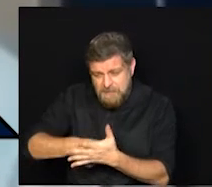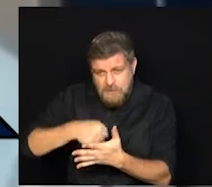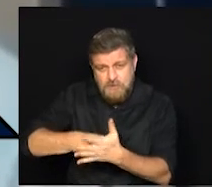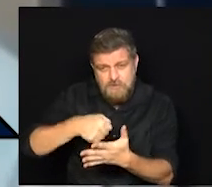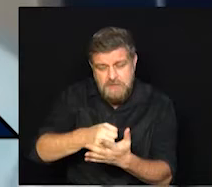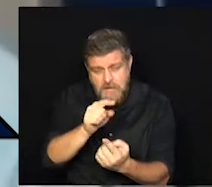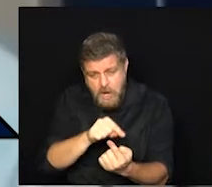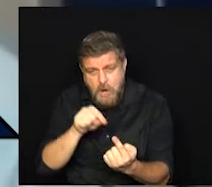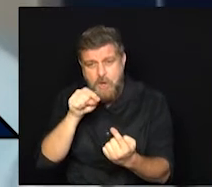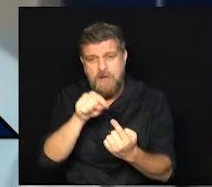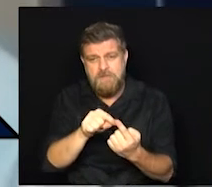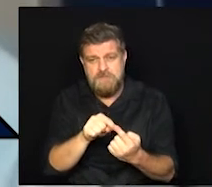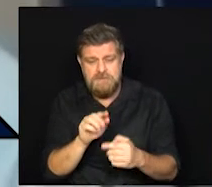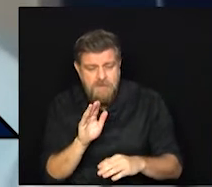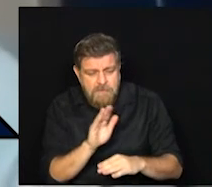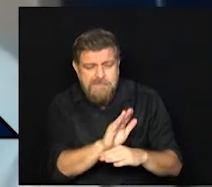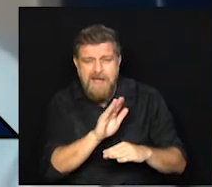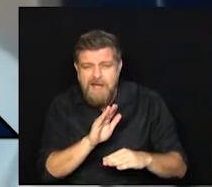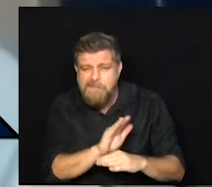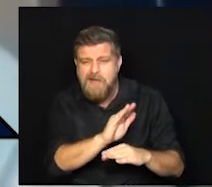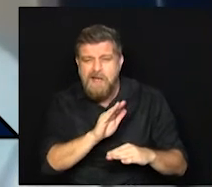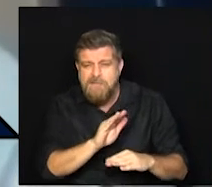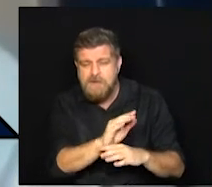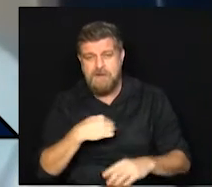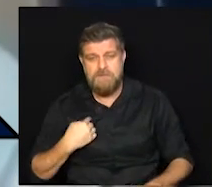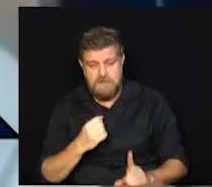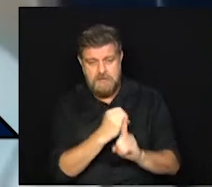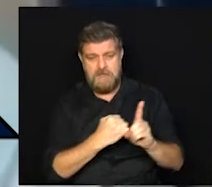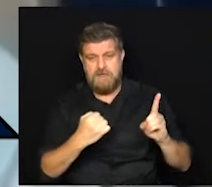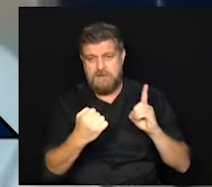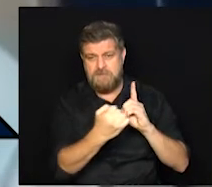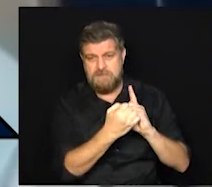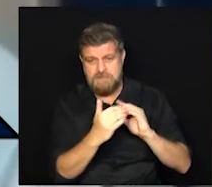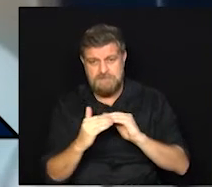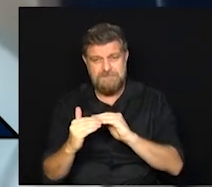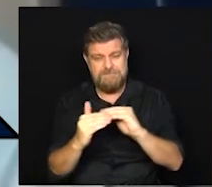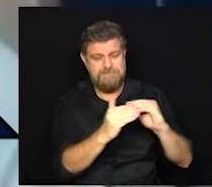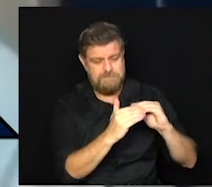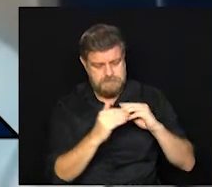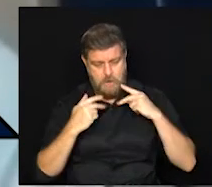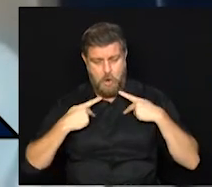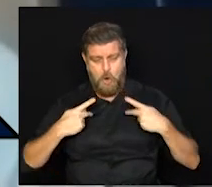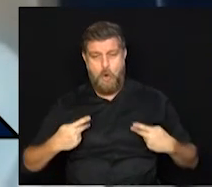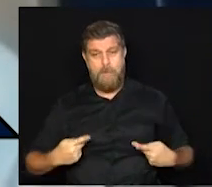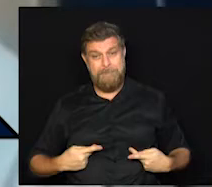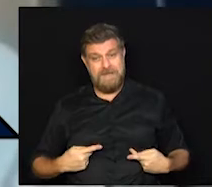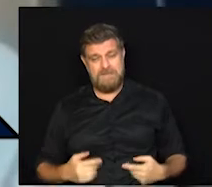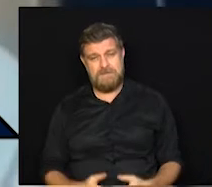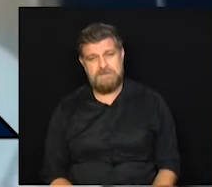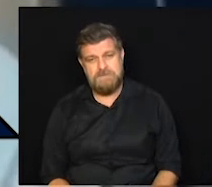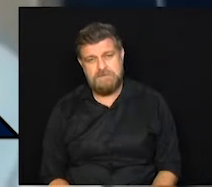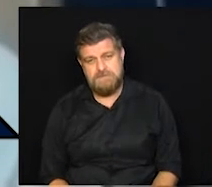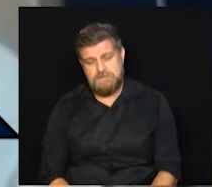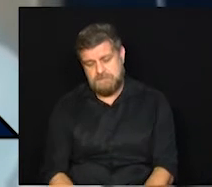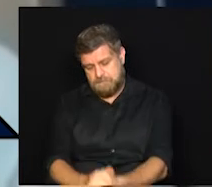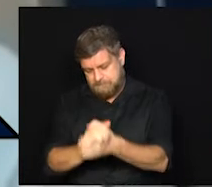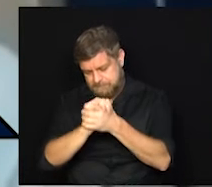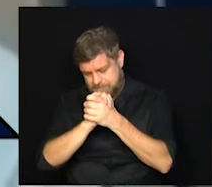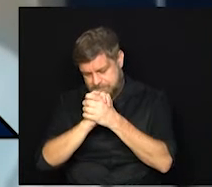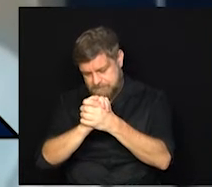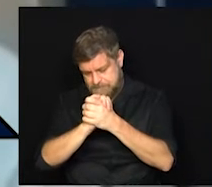pelo bem do próximo, para que nós tenhamos uma sociedade com face humana. Eu quero cumprimentar também